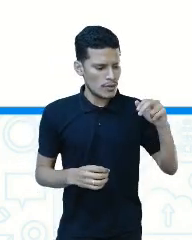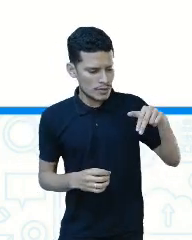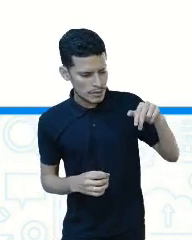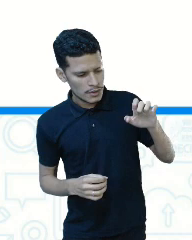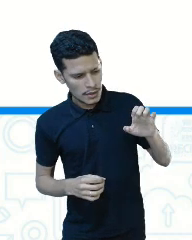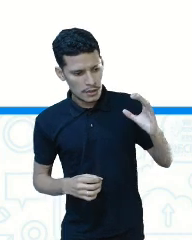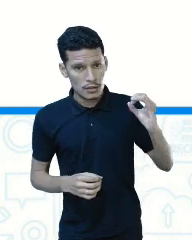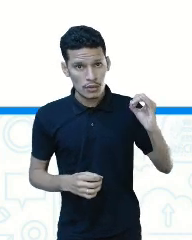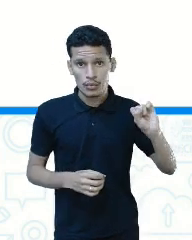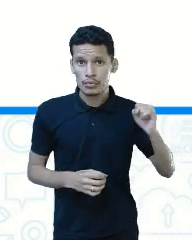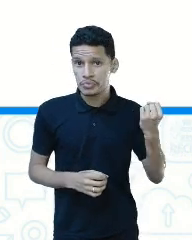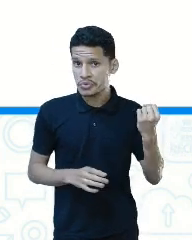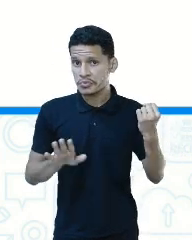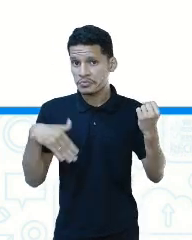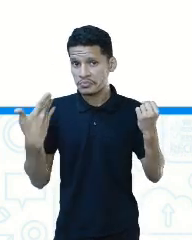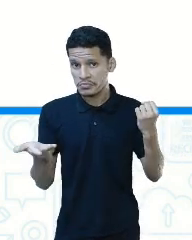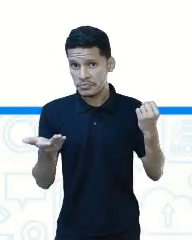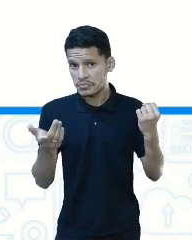ou